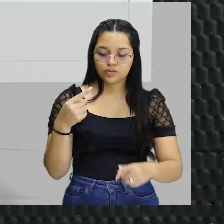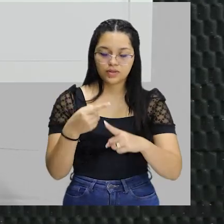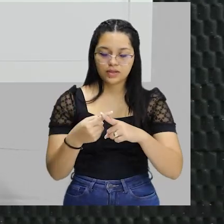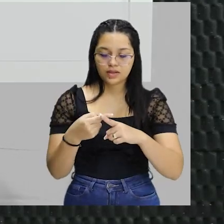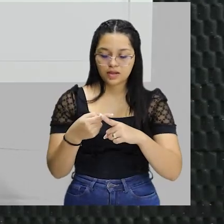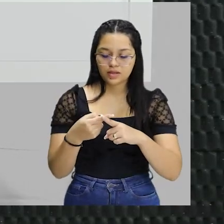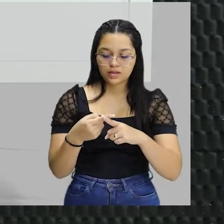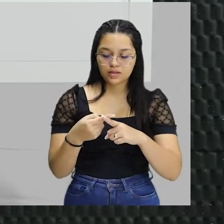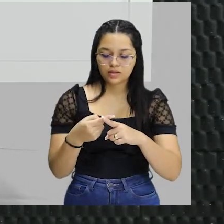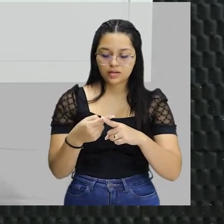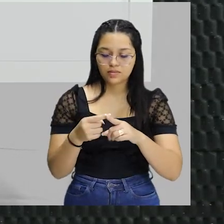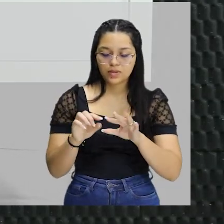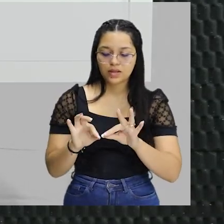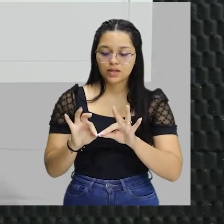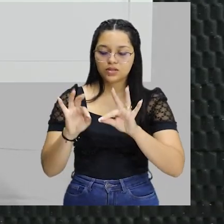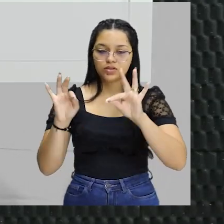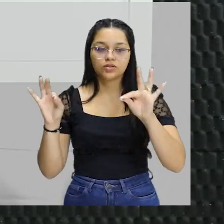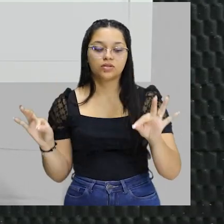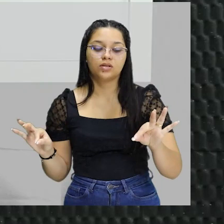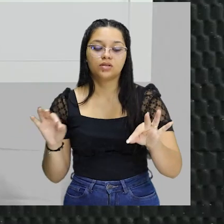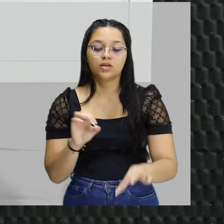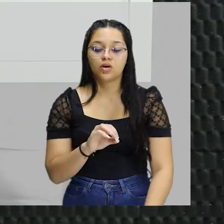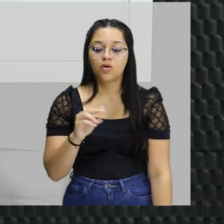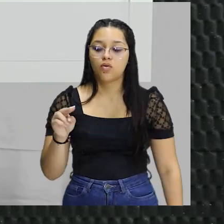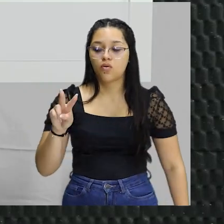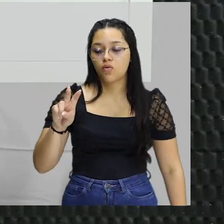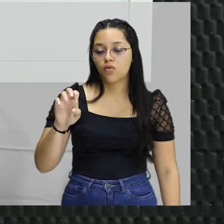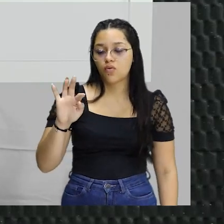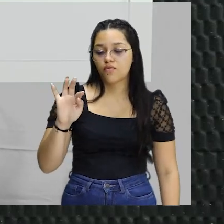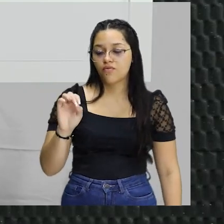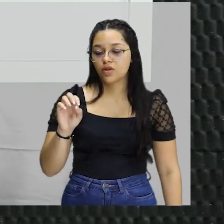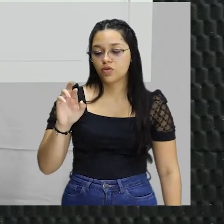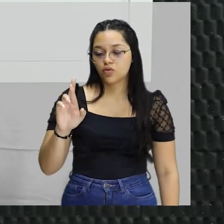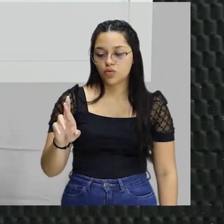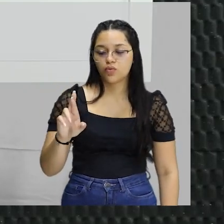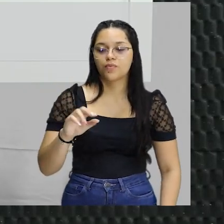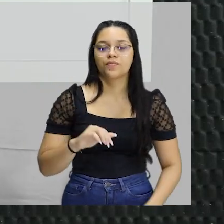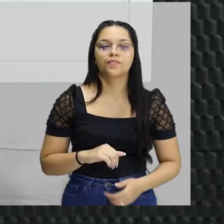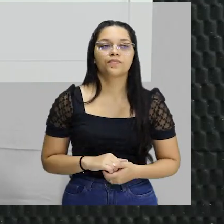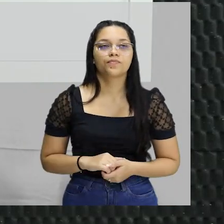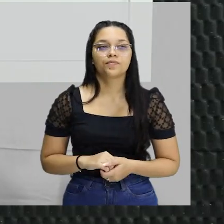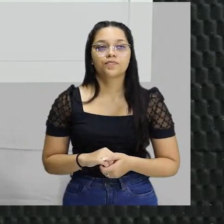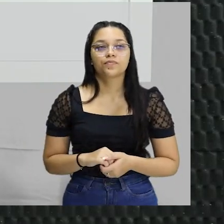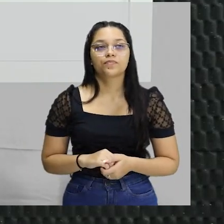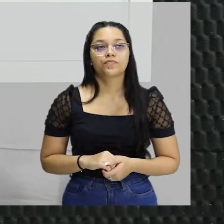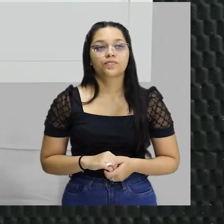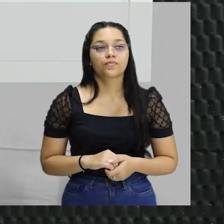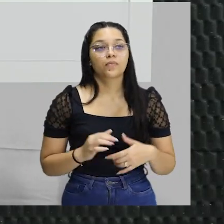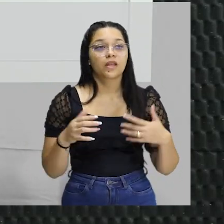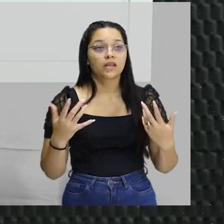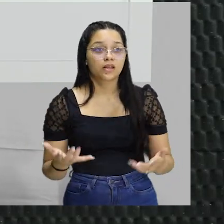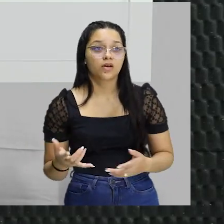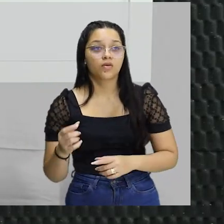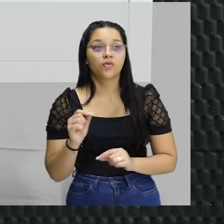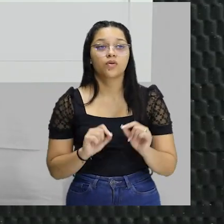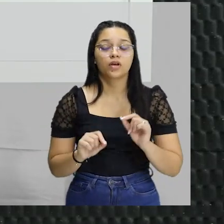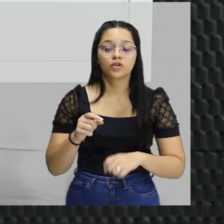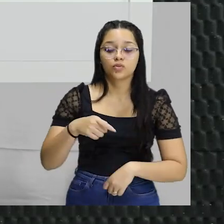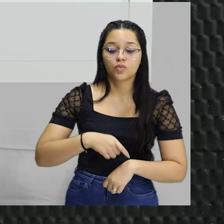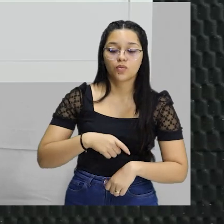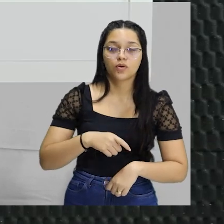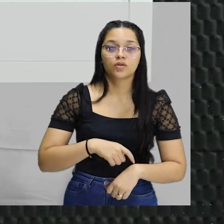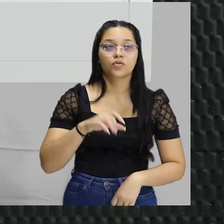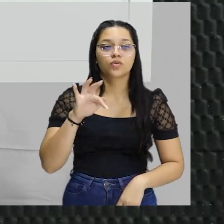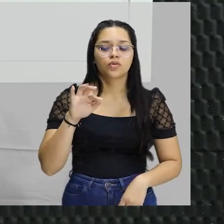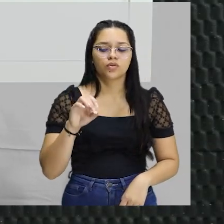multiplicado pela distância, né, ou pelo vetor de deslocamento aqui, ó. Pronto. Então isso é que nós chamamos de momento de uma